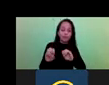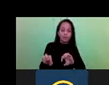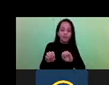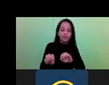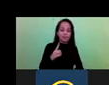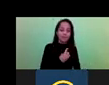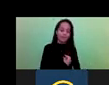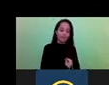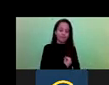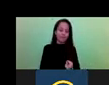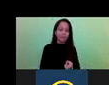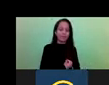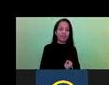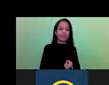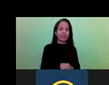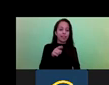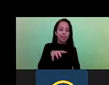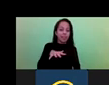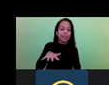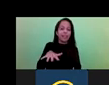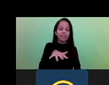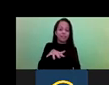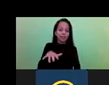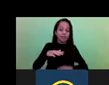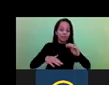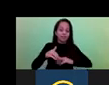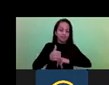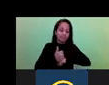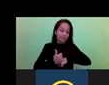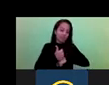pesquisadores do campo da educação profissional.